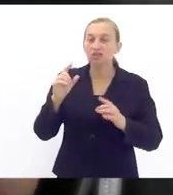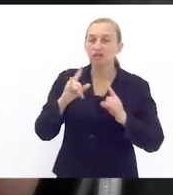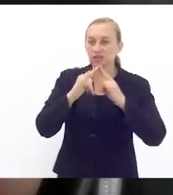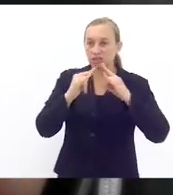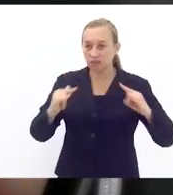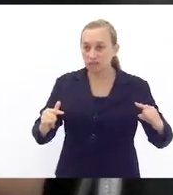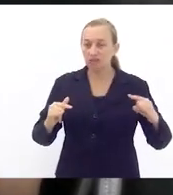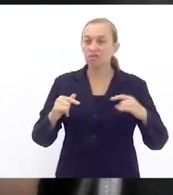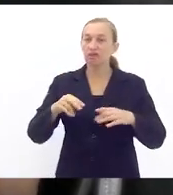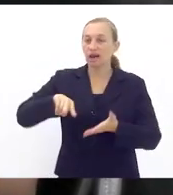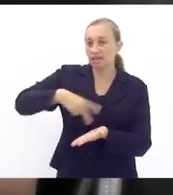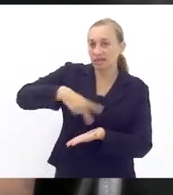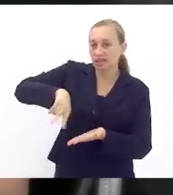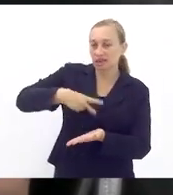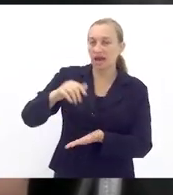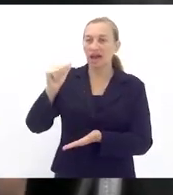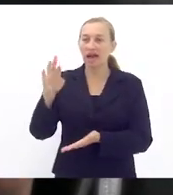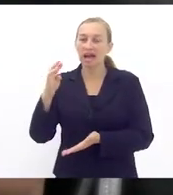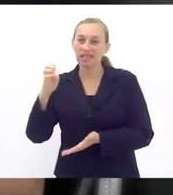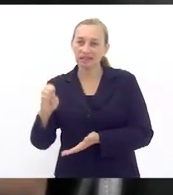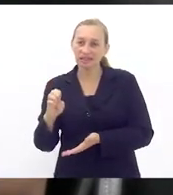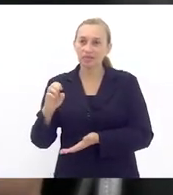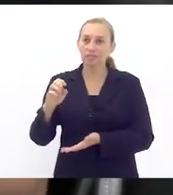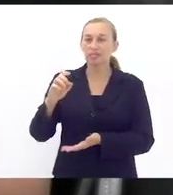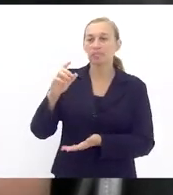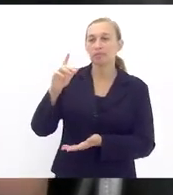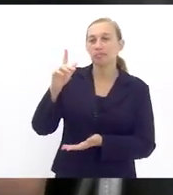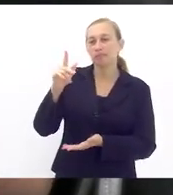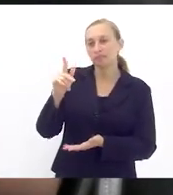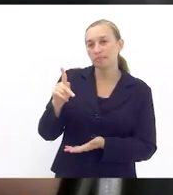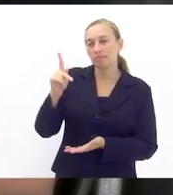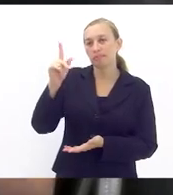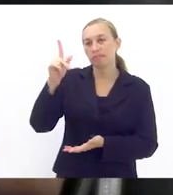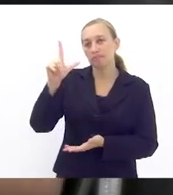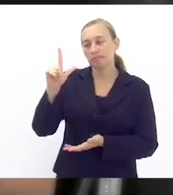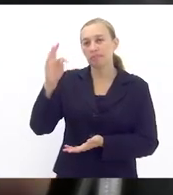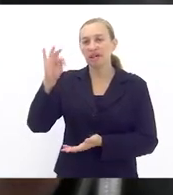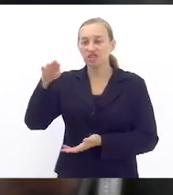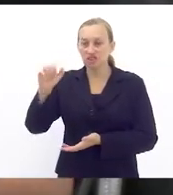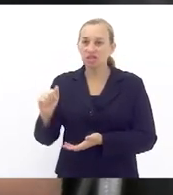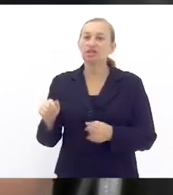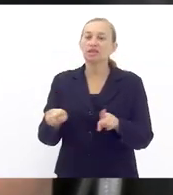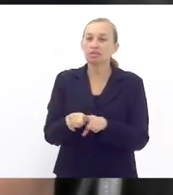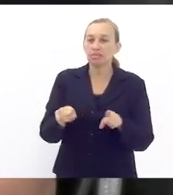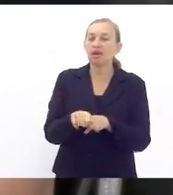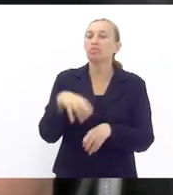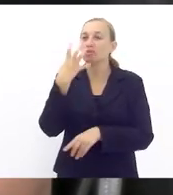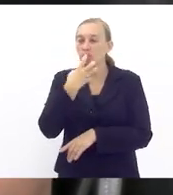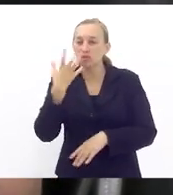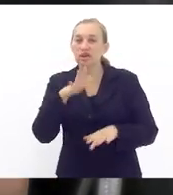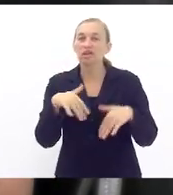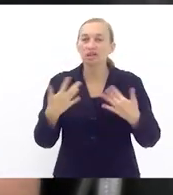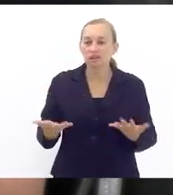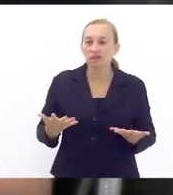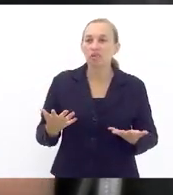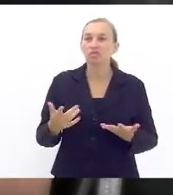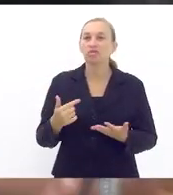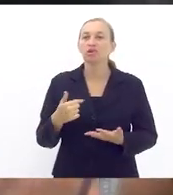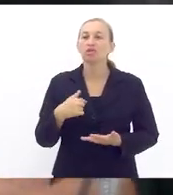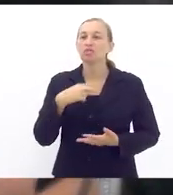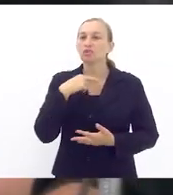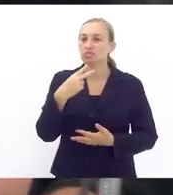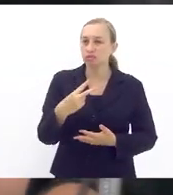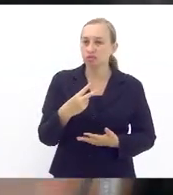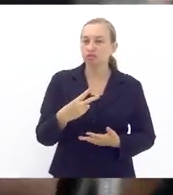plásticas e música então a gente eu tô como Porta